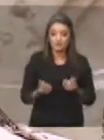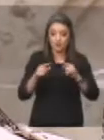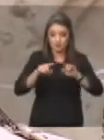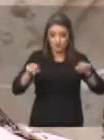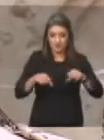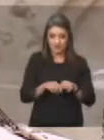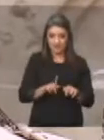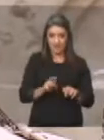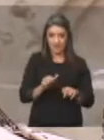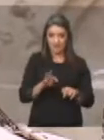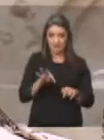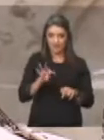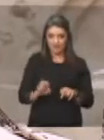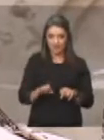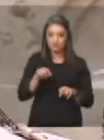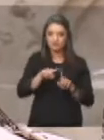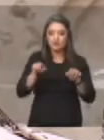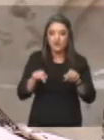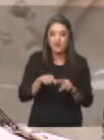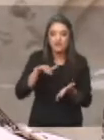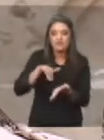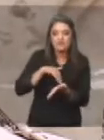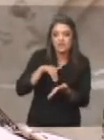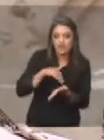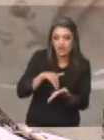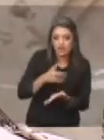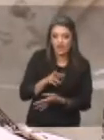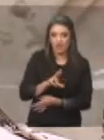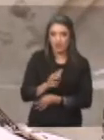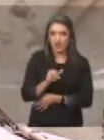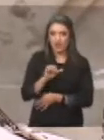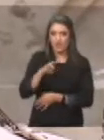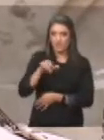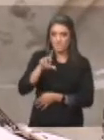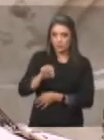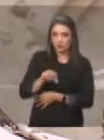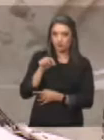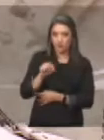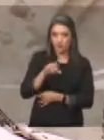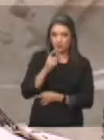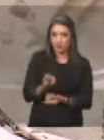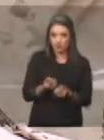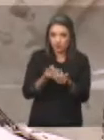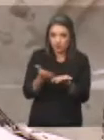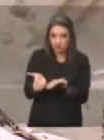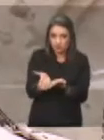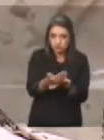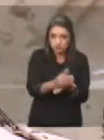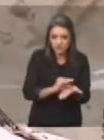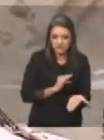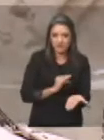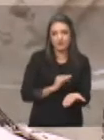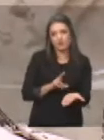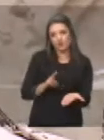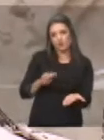gabinete do réu era o secretário parlamentar Raimundo da Silva Gomes, que era chamado de